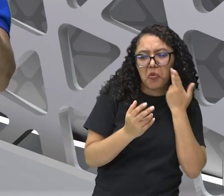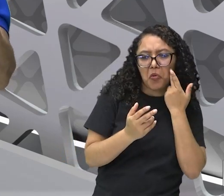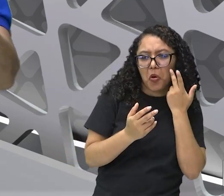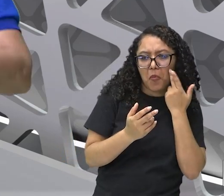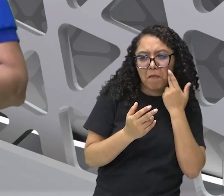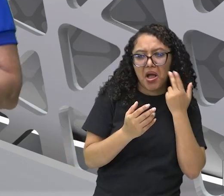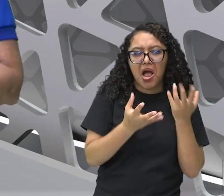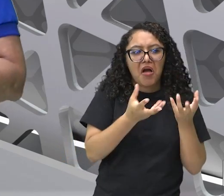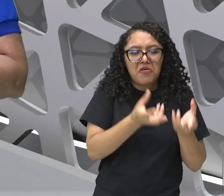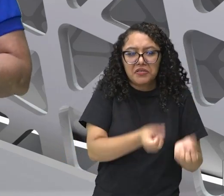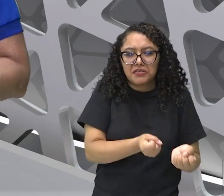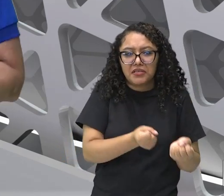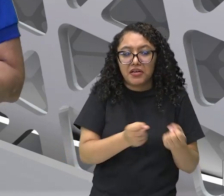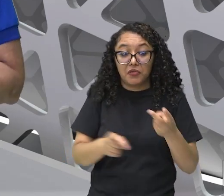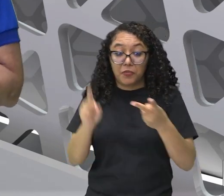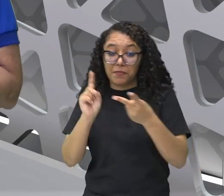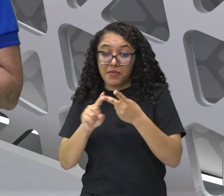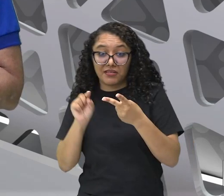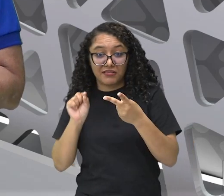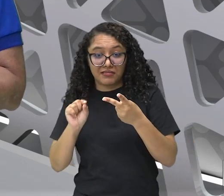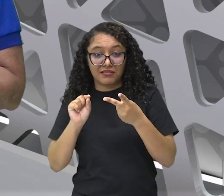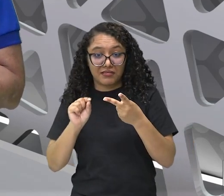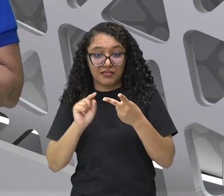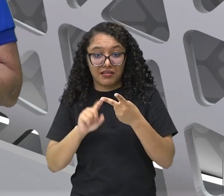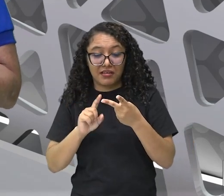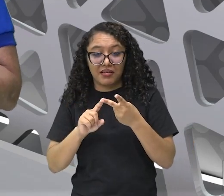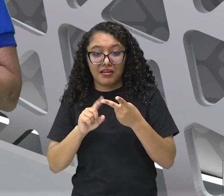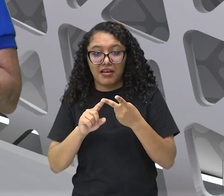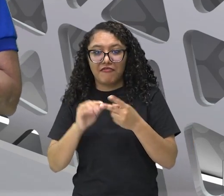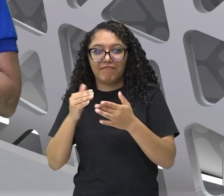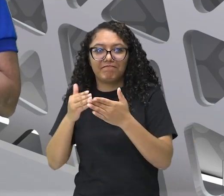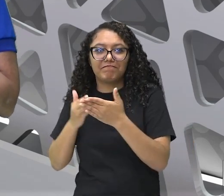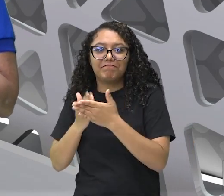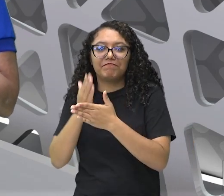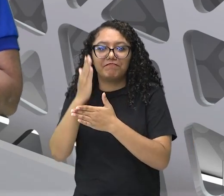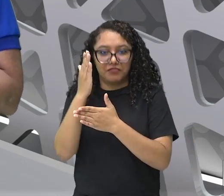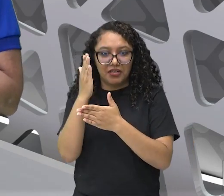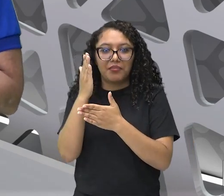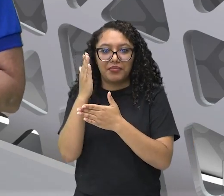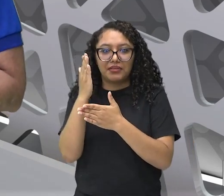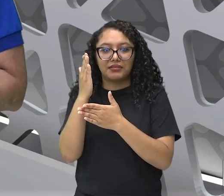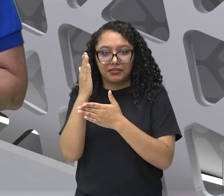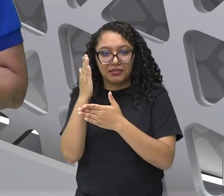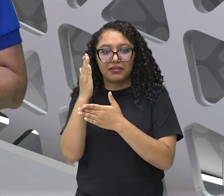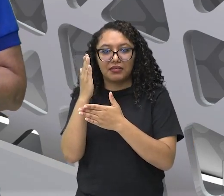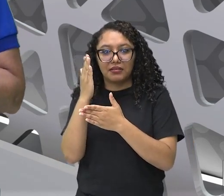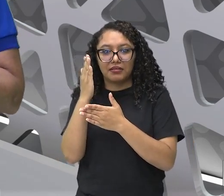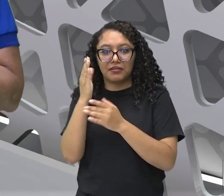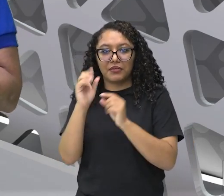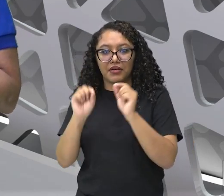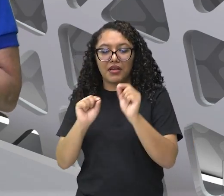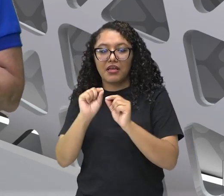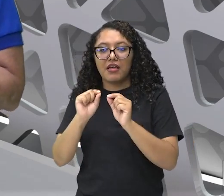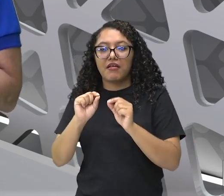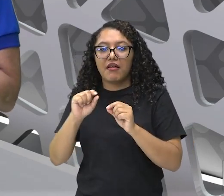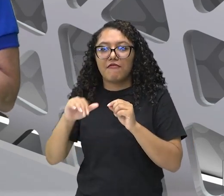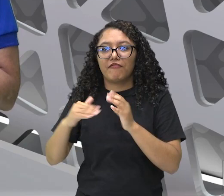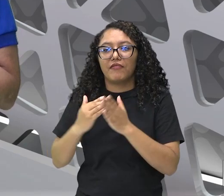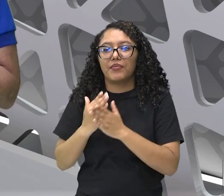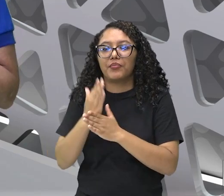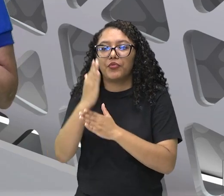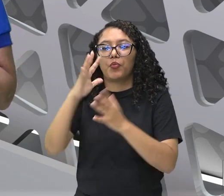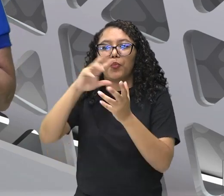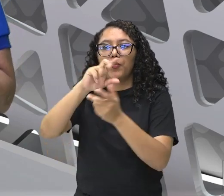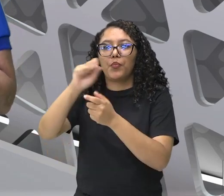o aceitável. A transcendência, ela vai extrapolar esse comum. Ela vai para o metafísico, ela